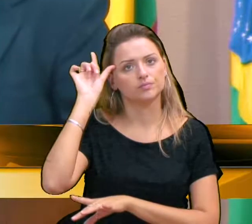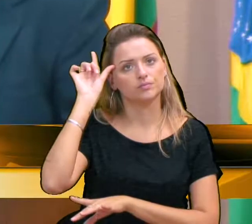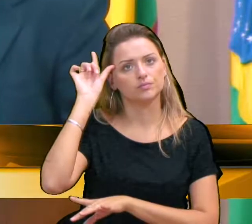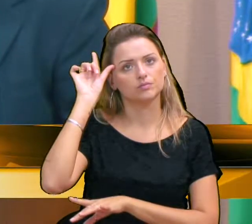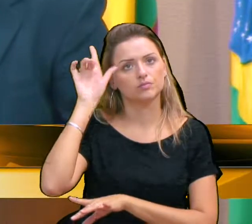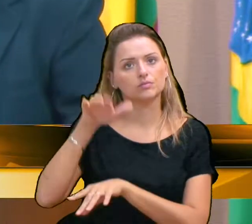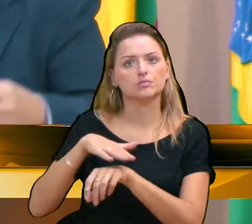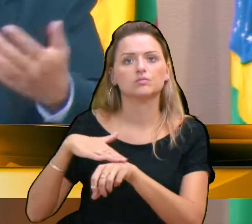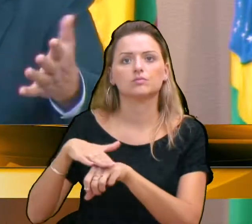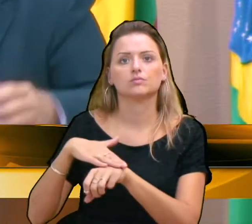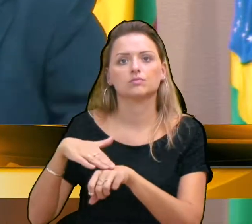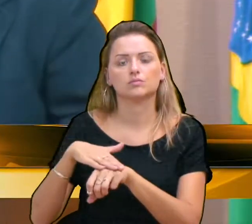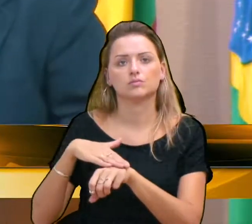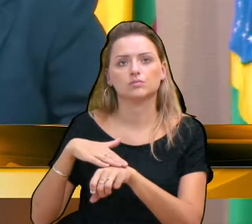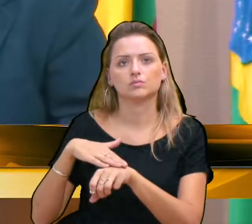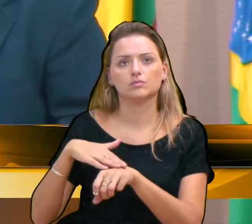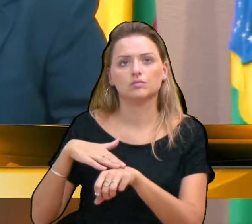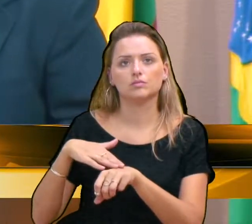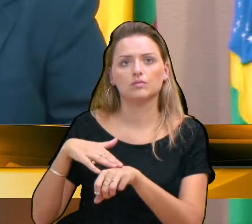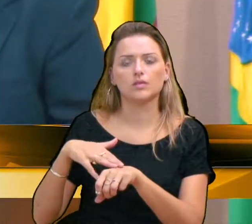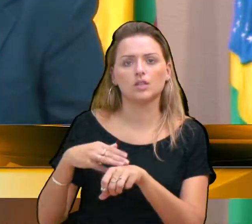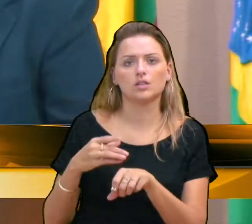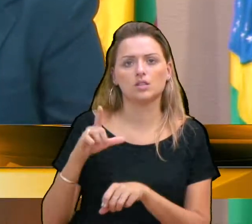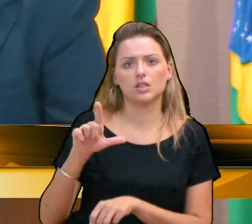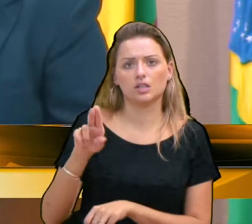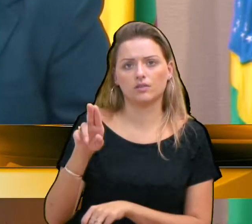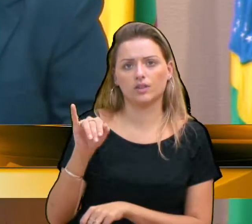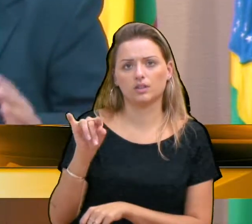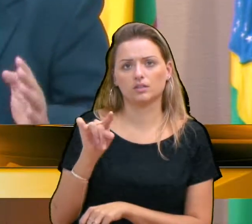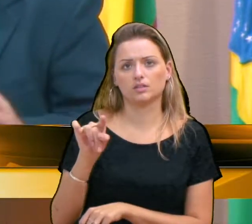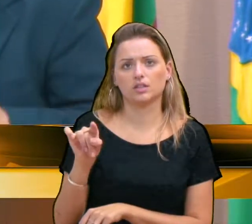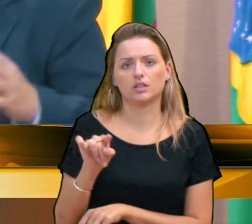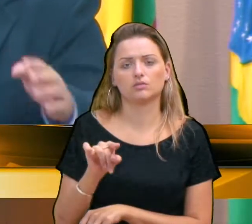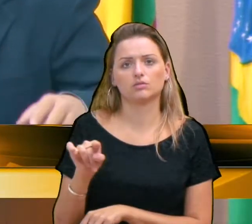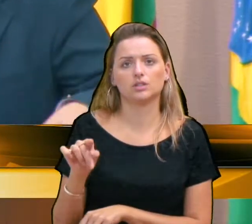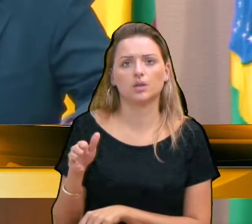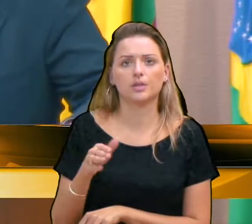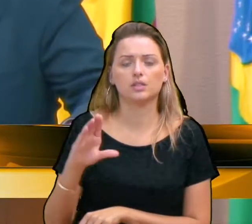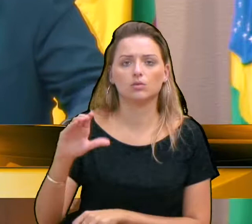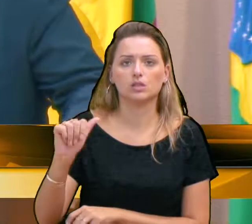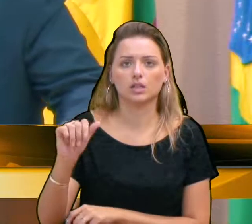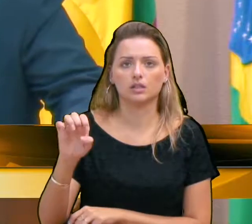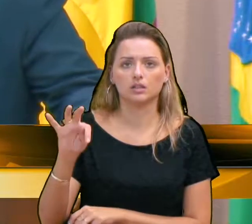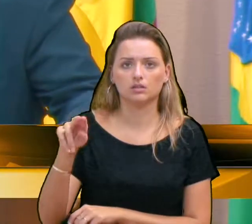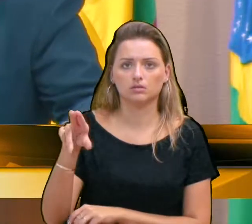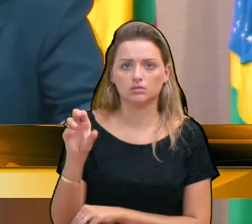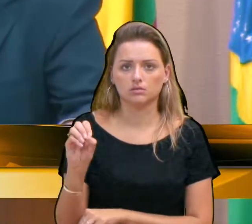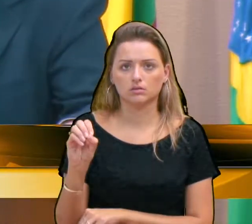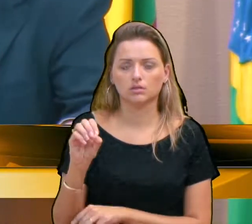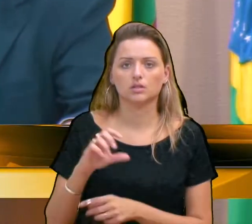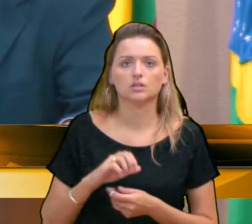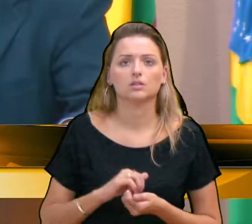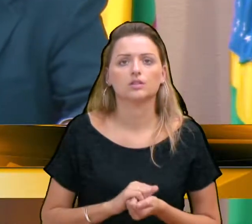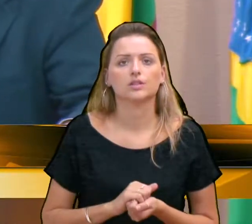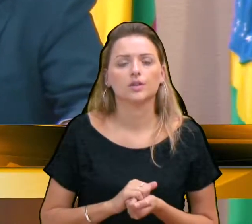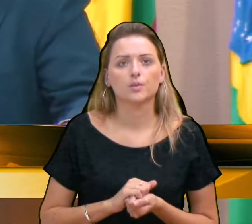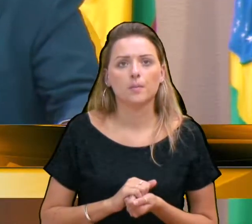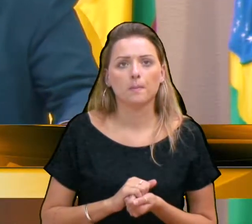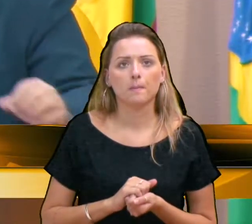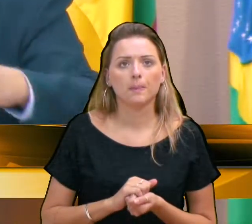Estivemos conversando com ele, através de WhatsApp, ele dizendo que ainda vai se inteirar do assunto, mas,